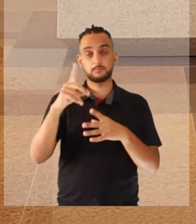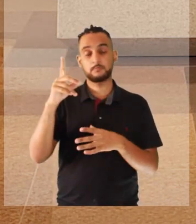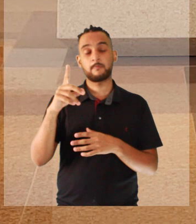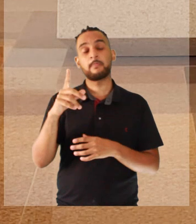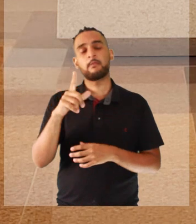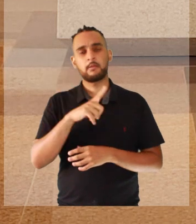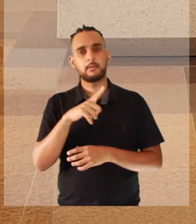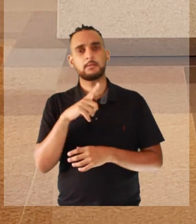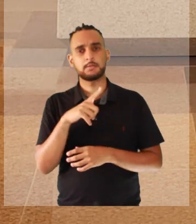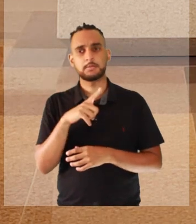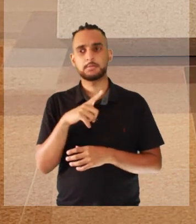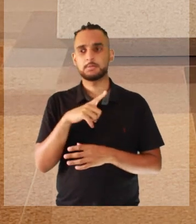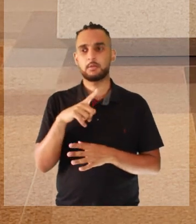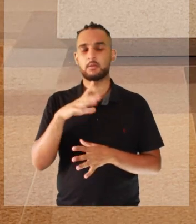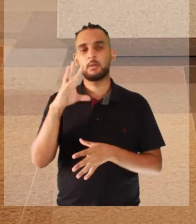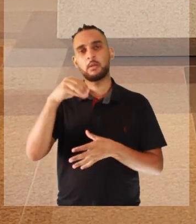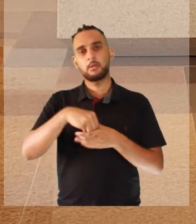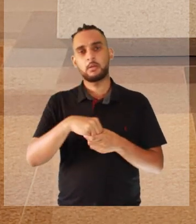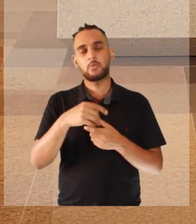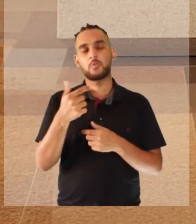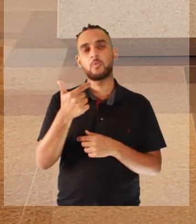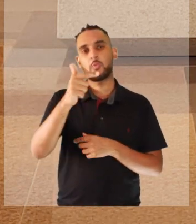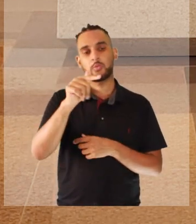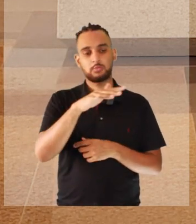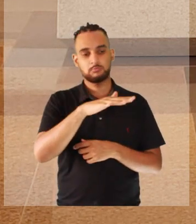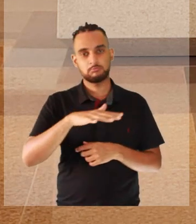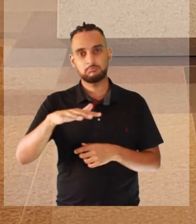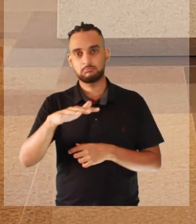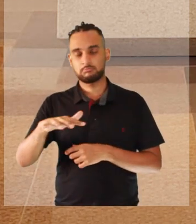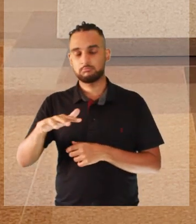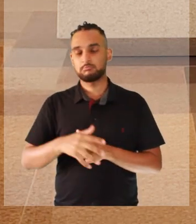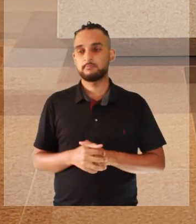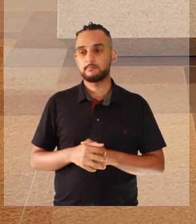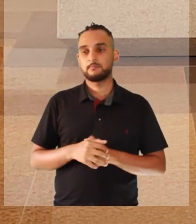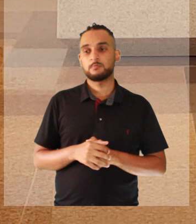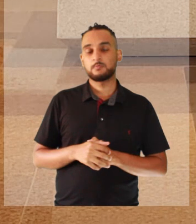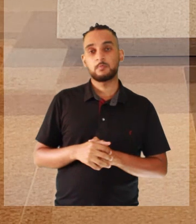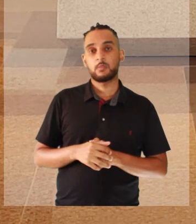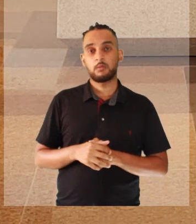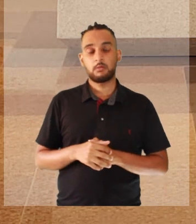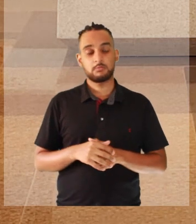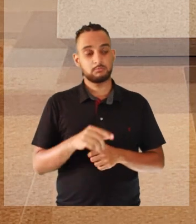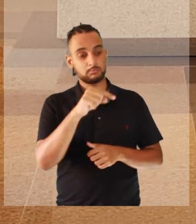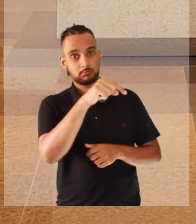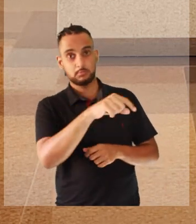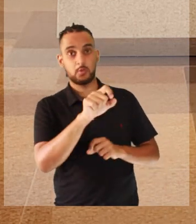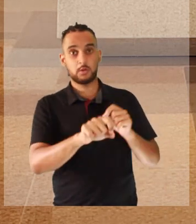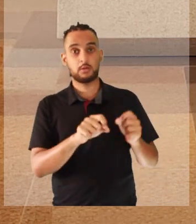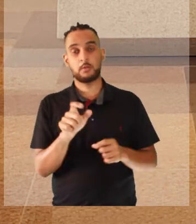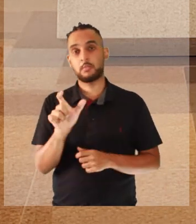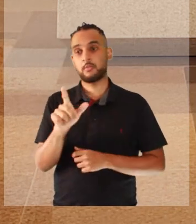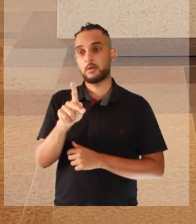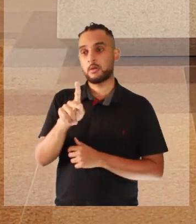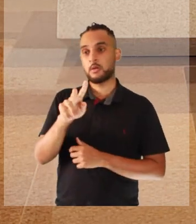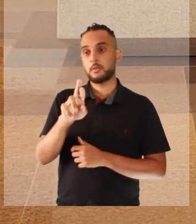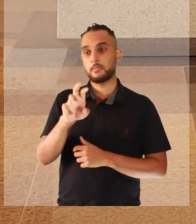da igreja existem também conjugados outros espaços. E um deles